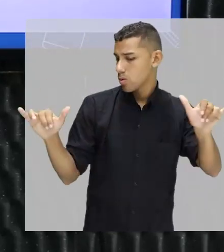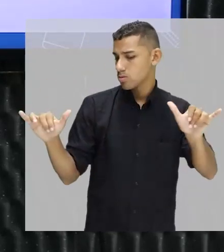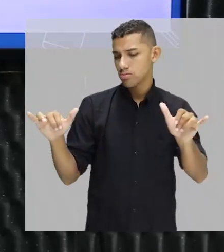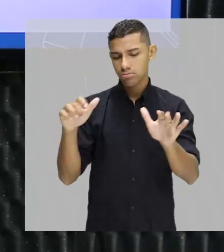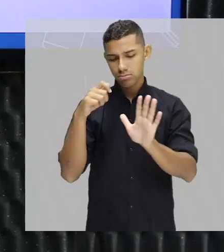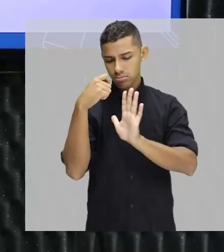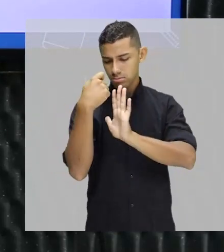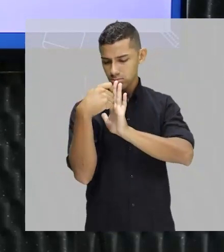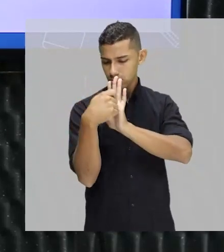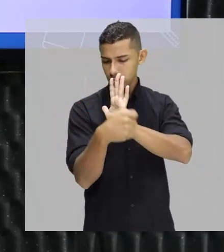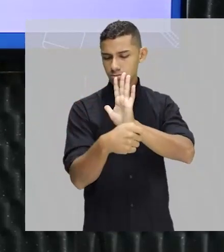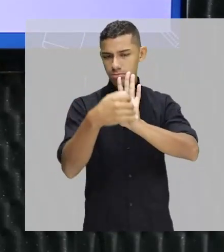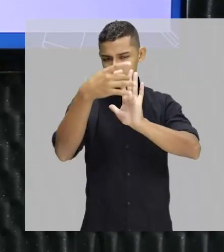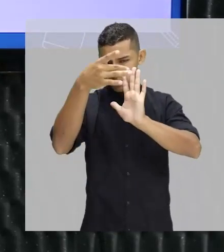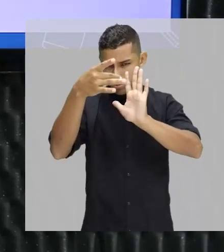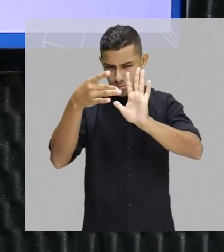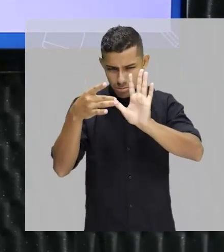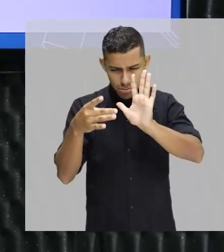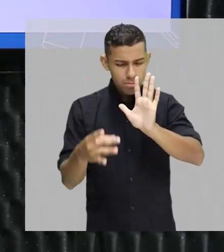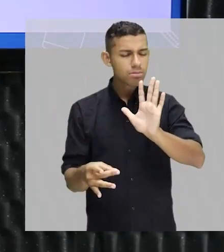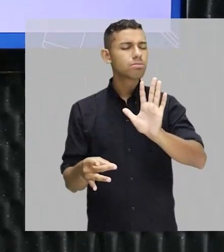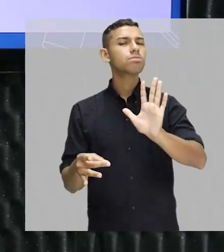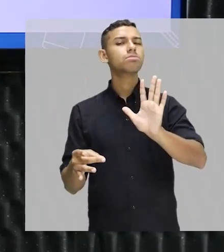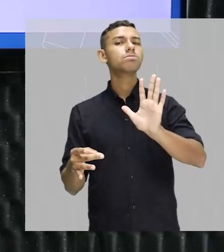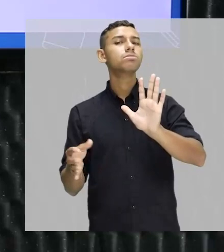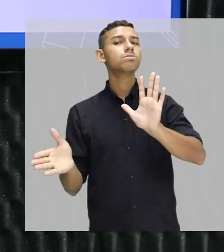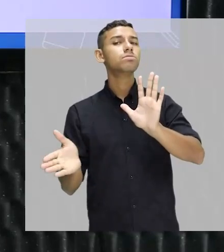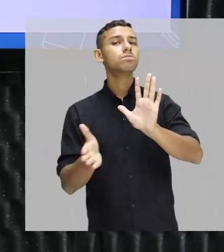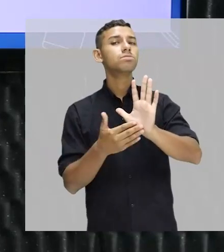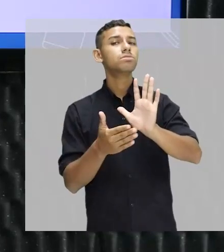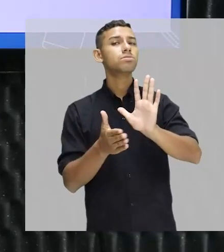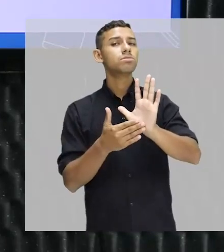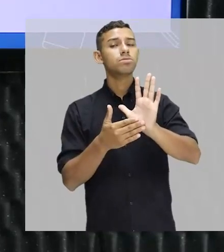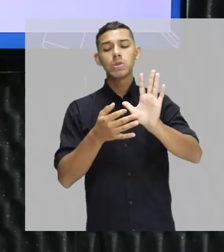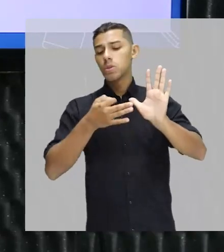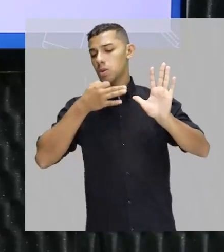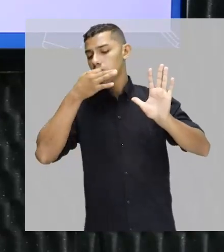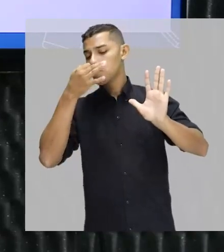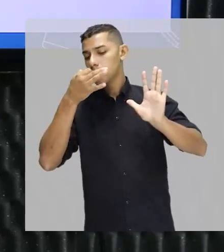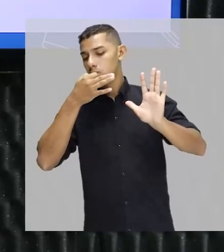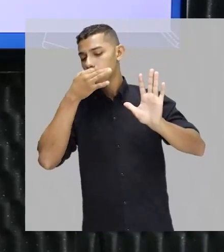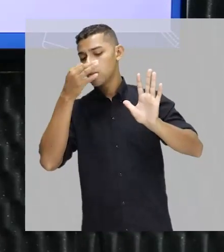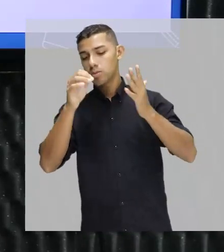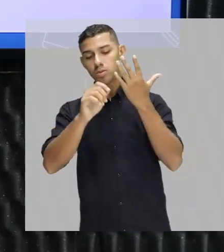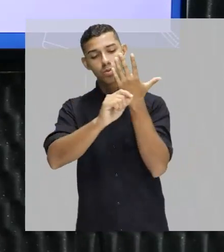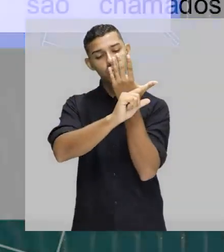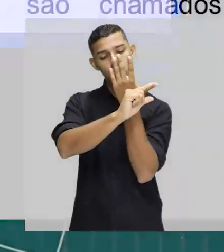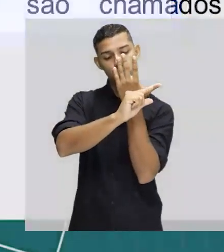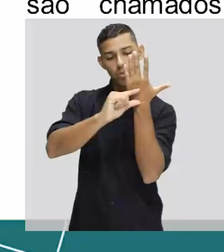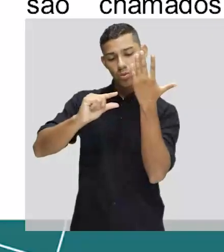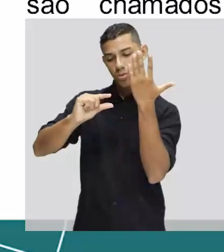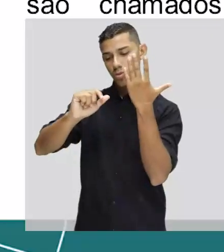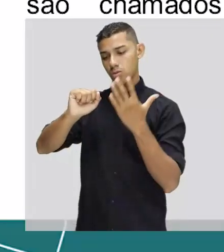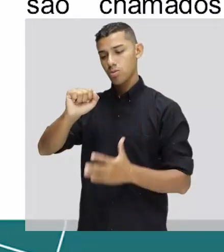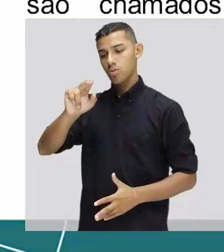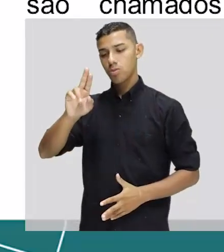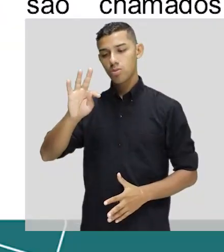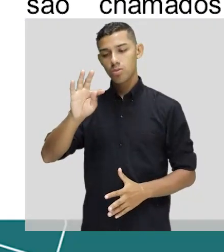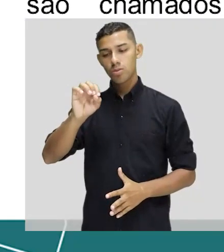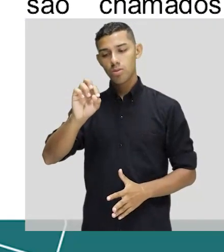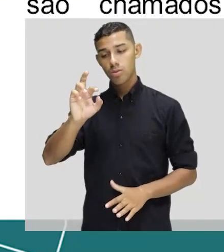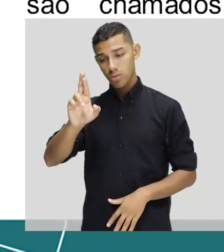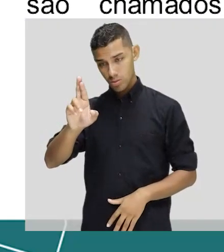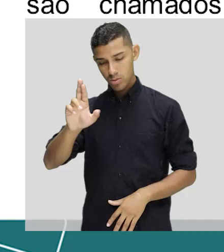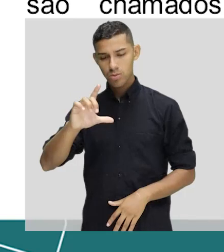Então, dentro dos editoriais, traz, sem querer ou não, a opinião do autor. Dentro dos editoriais,